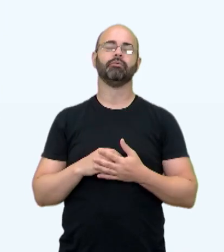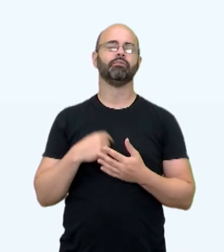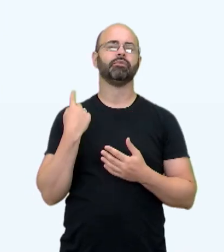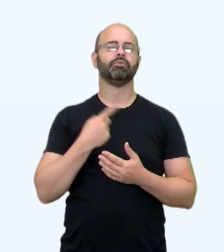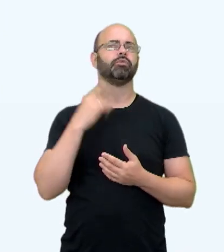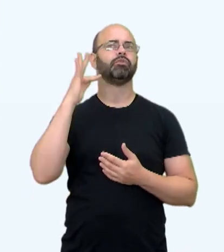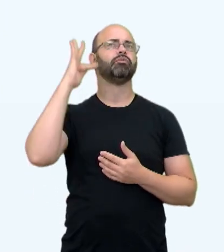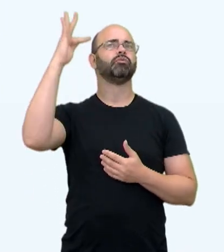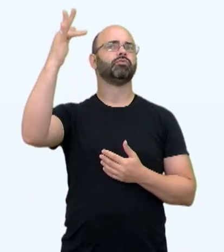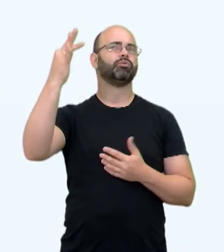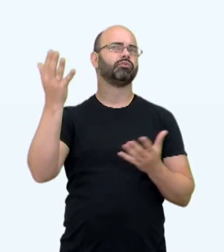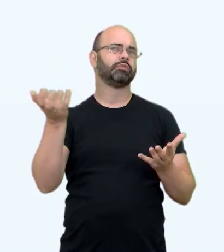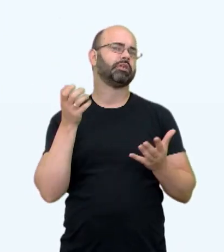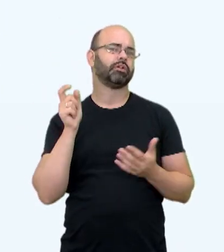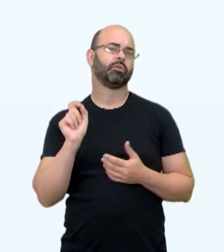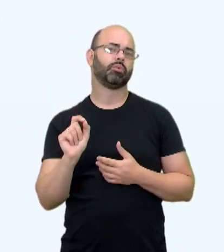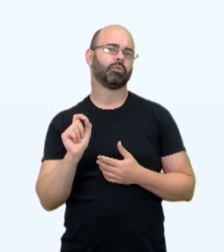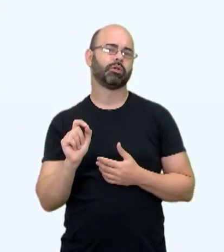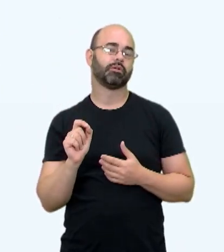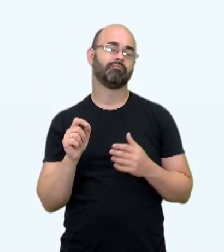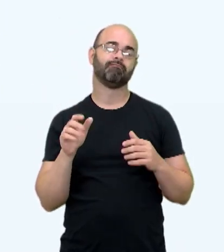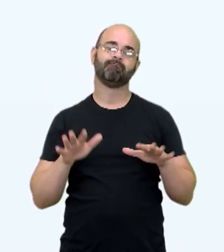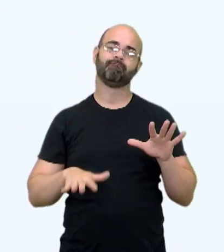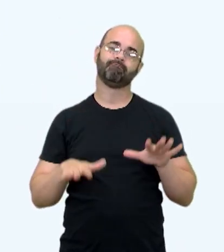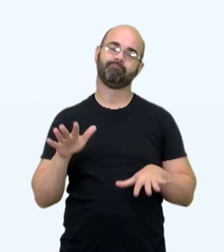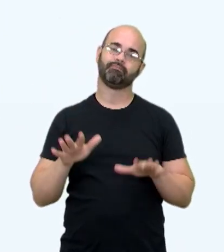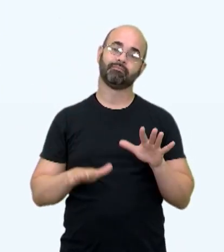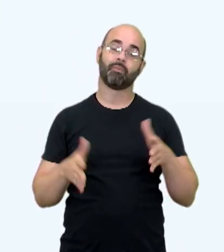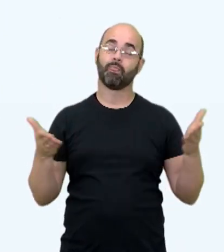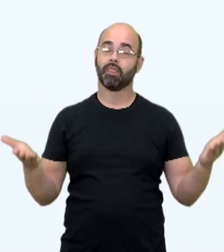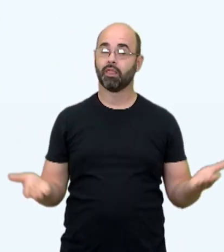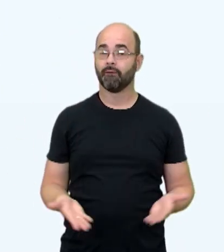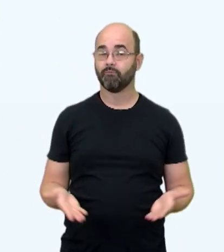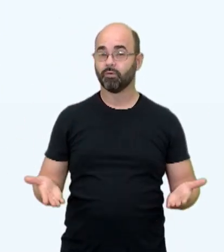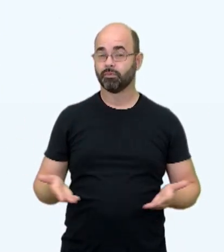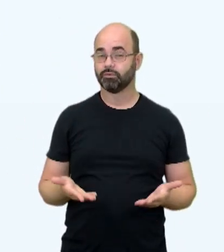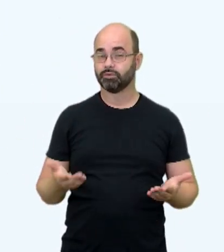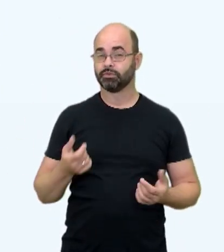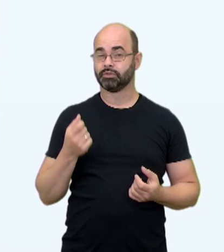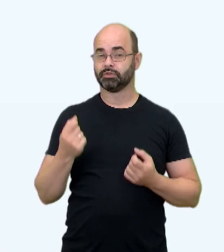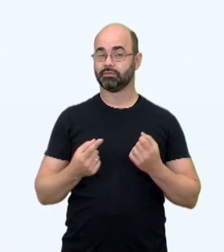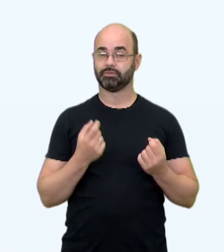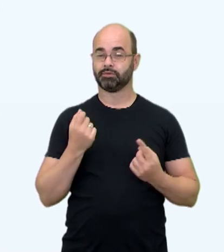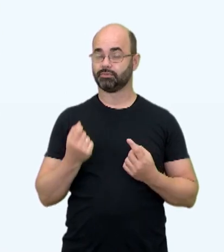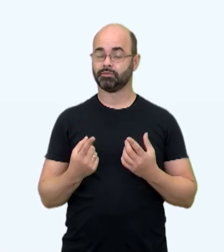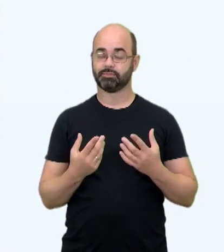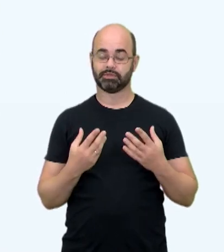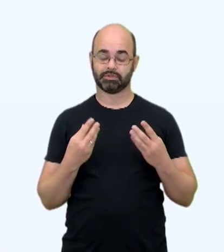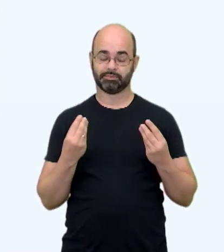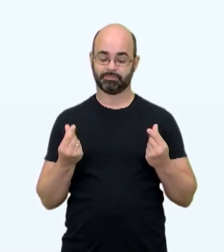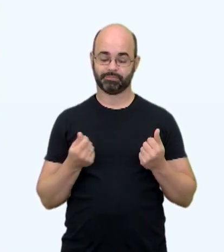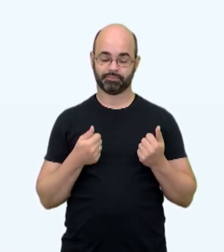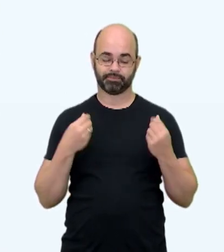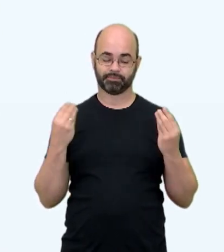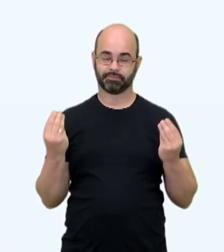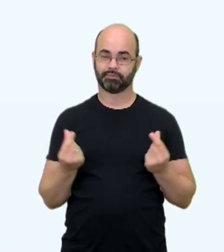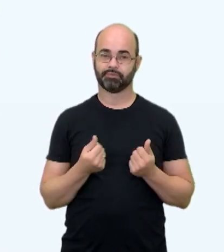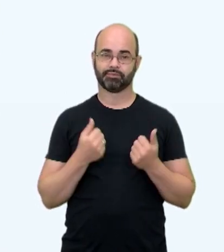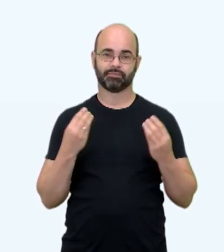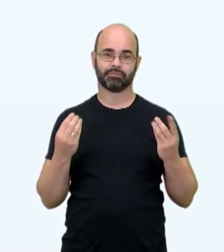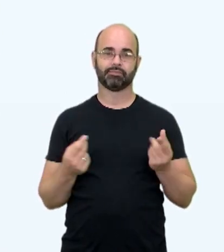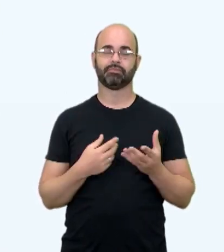para o futuro, na verdade, depende de condições que não estão ao alcance de uma